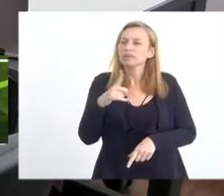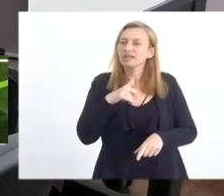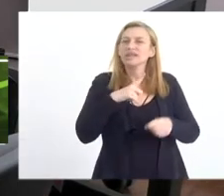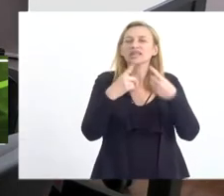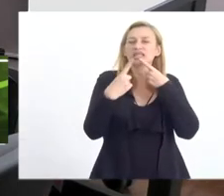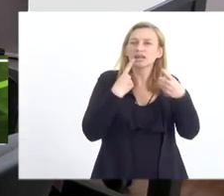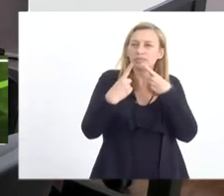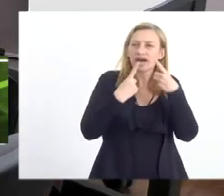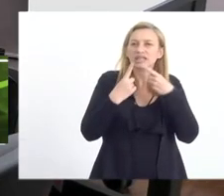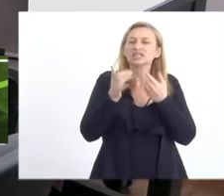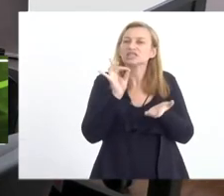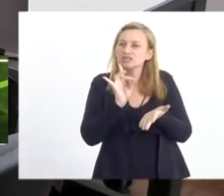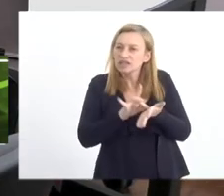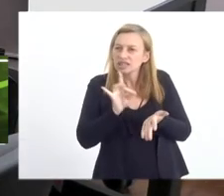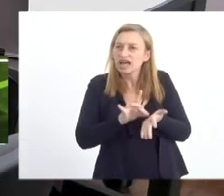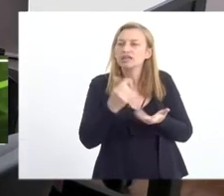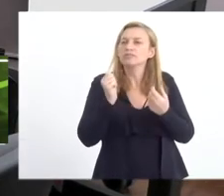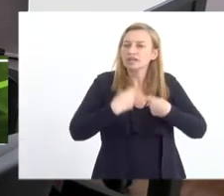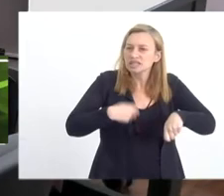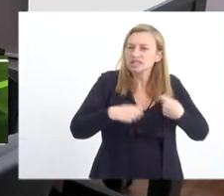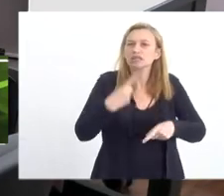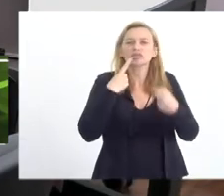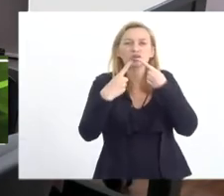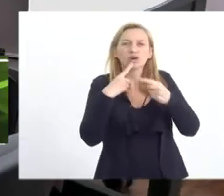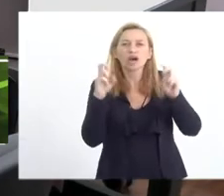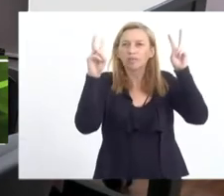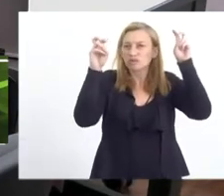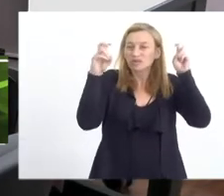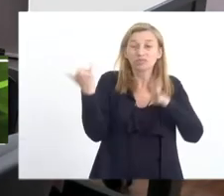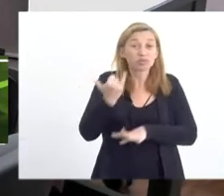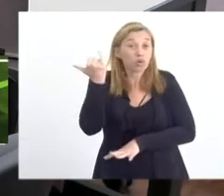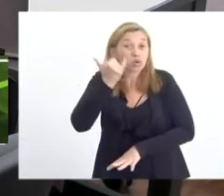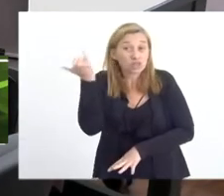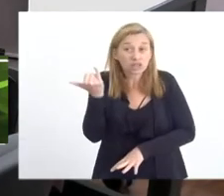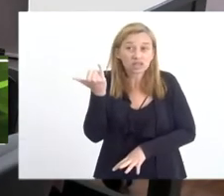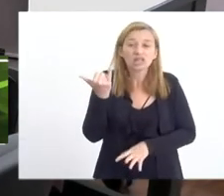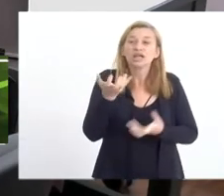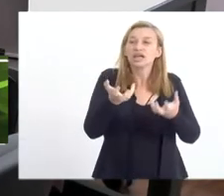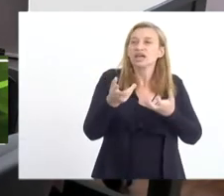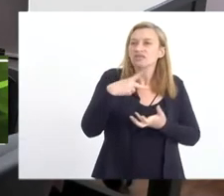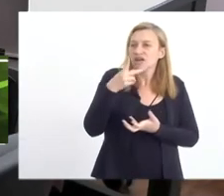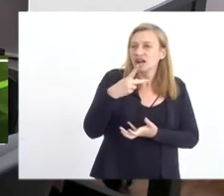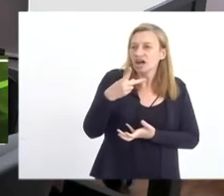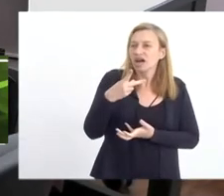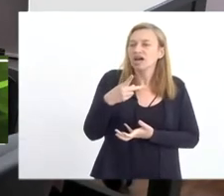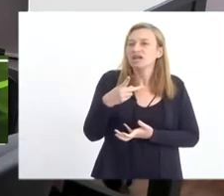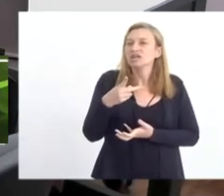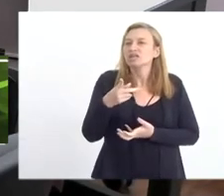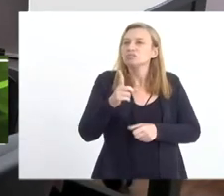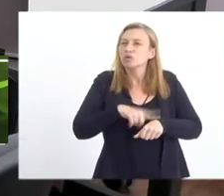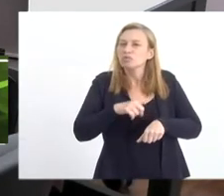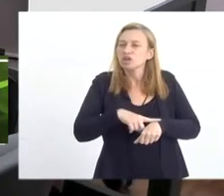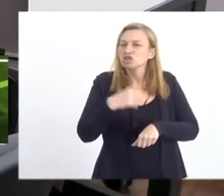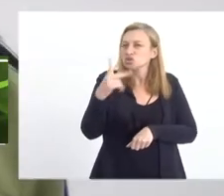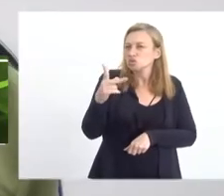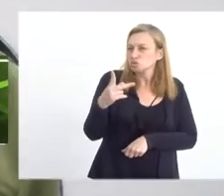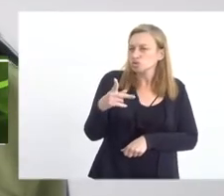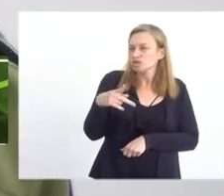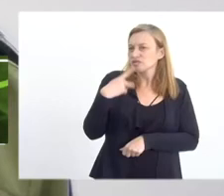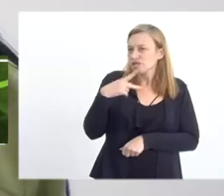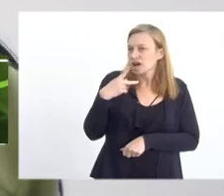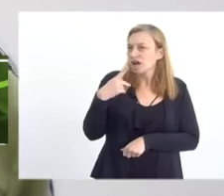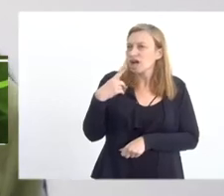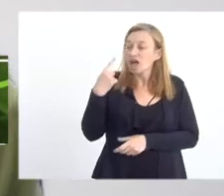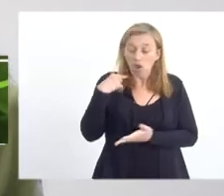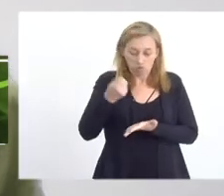debate mesmo. Precisamos dialogar sobre um tema tão importante. Queria dizer, Navega, que durante a fala de vocês, eu fico